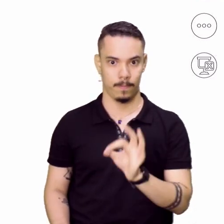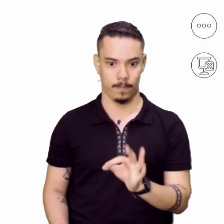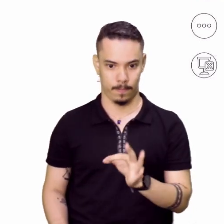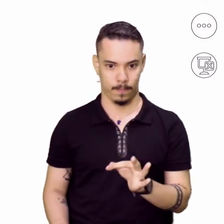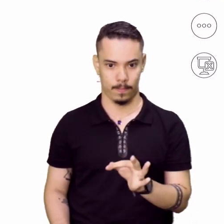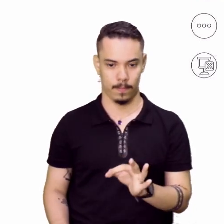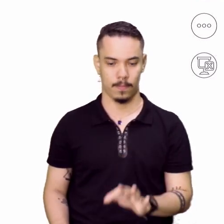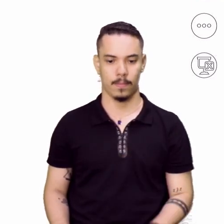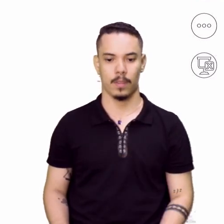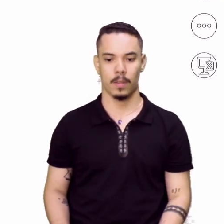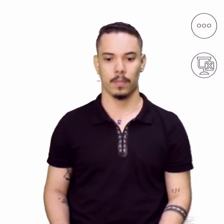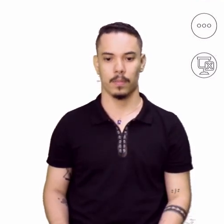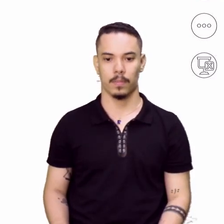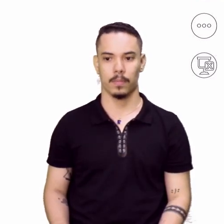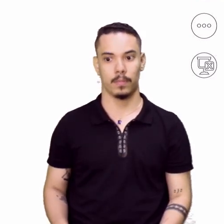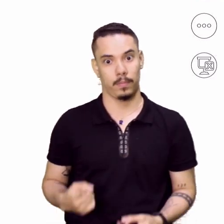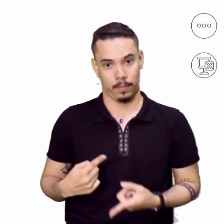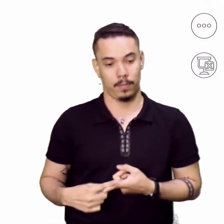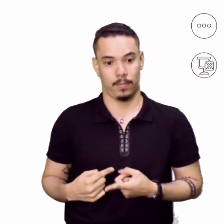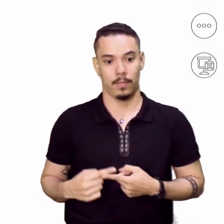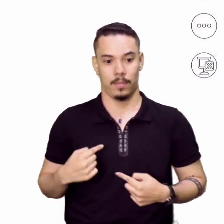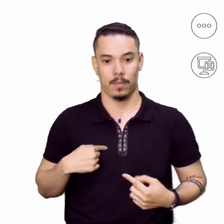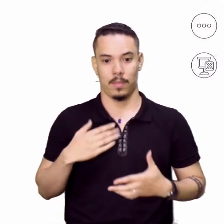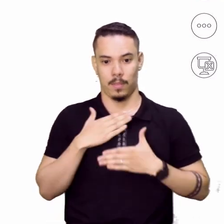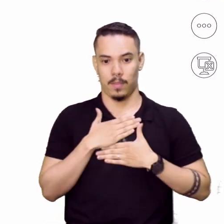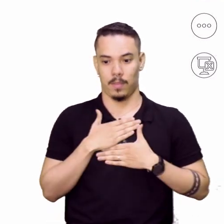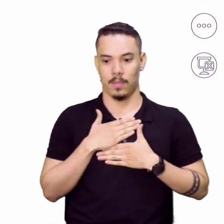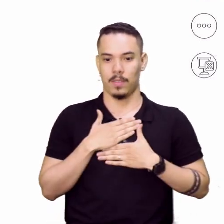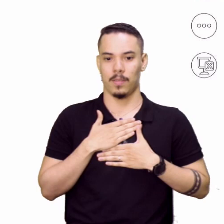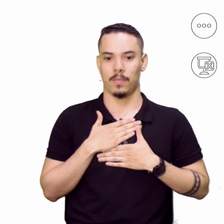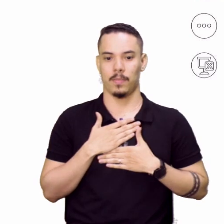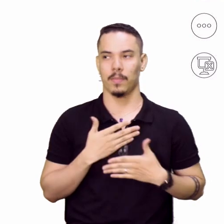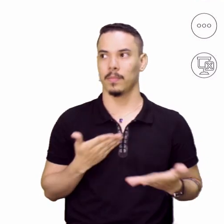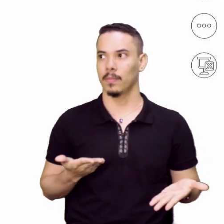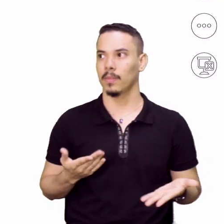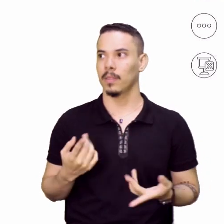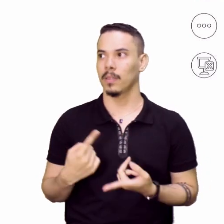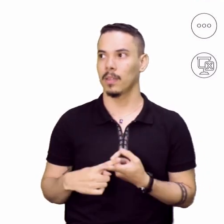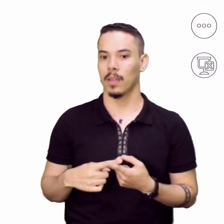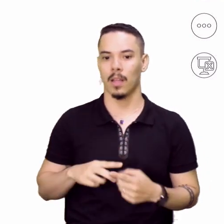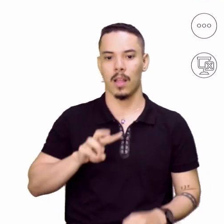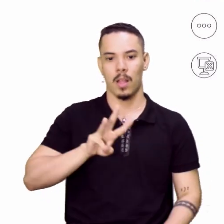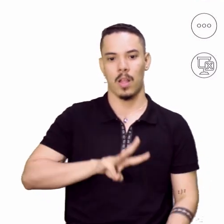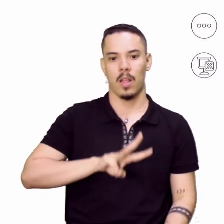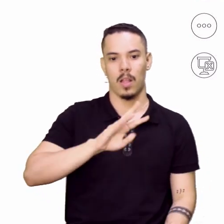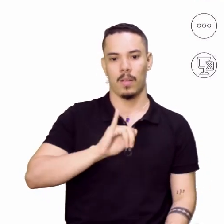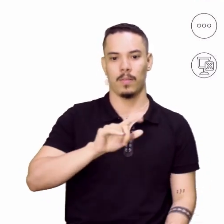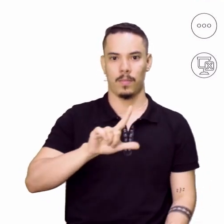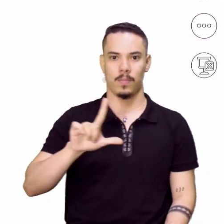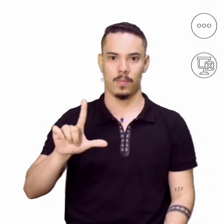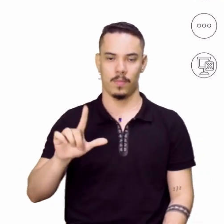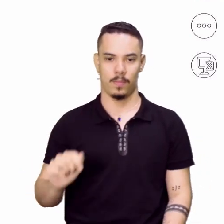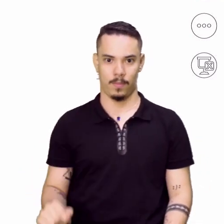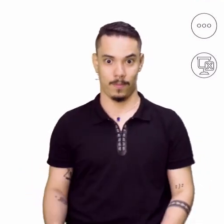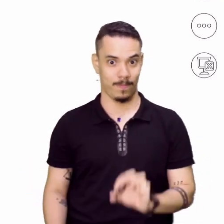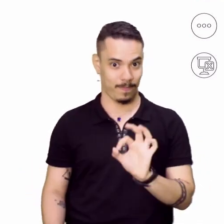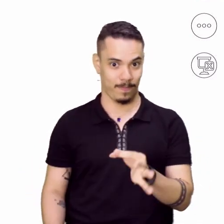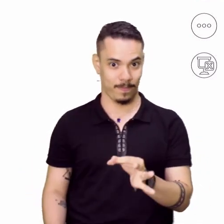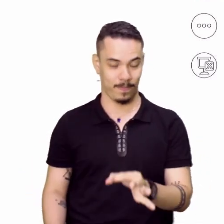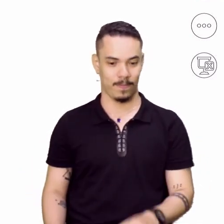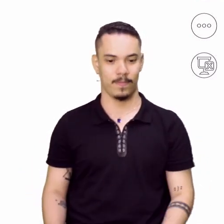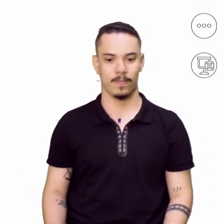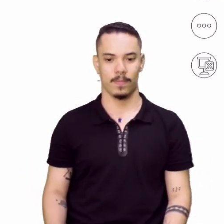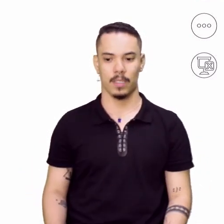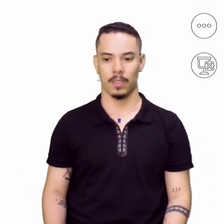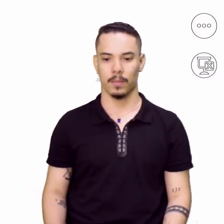eu falo well mesmo porque eu gosto de de colocar esse inclusive esses dois L bem em evidência então What